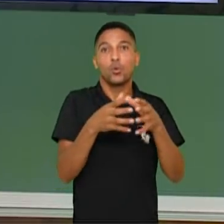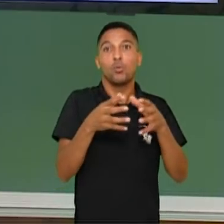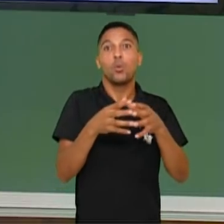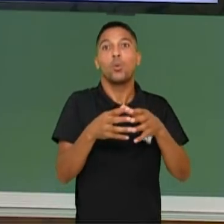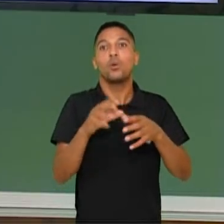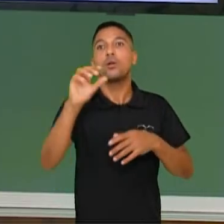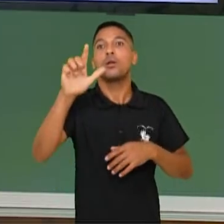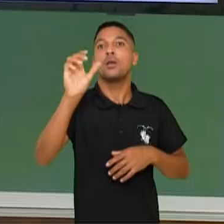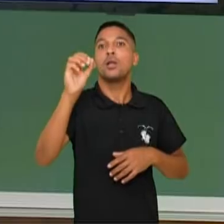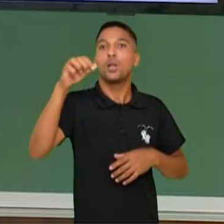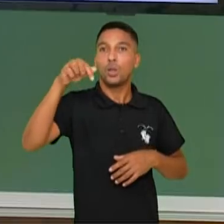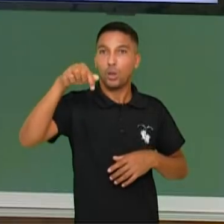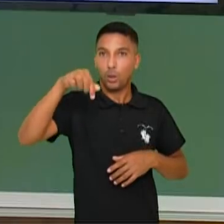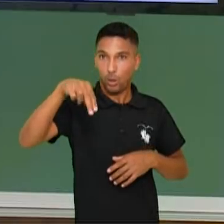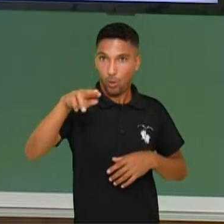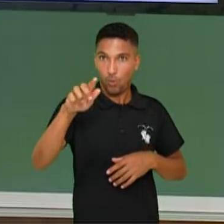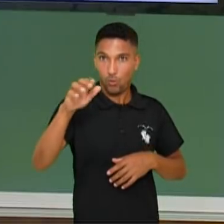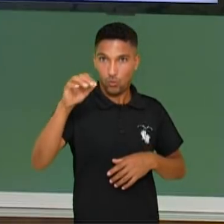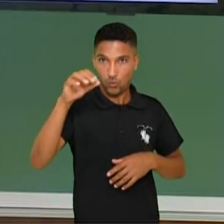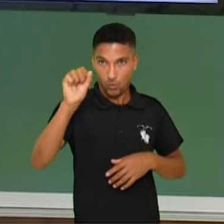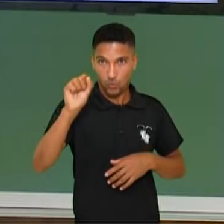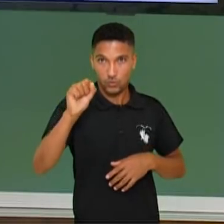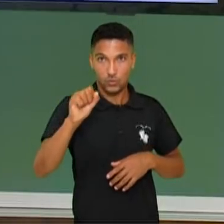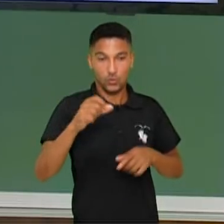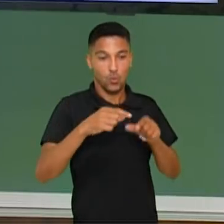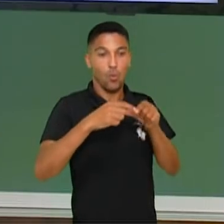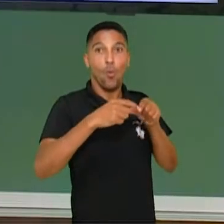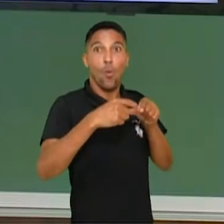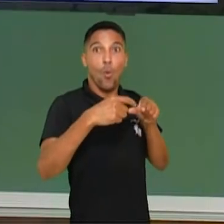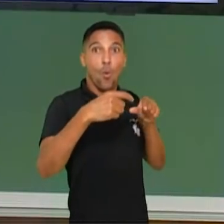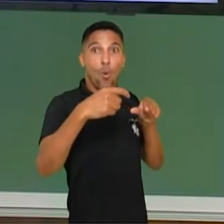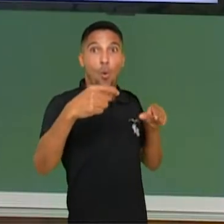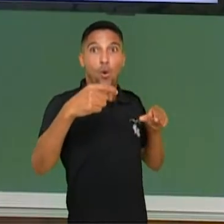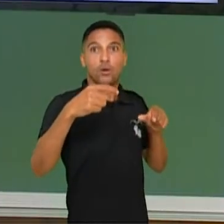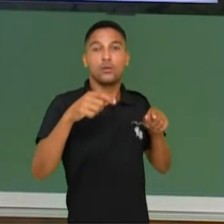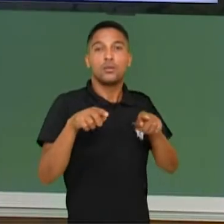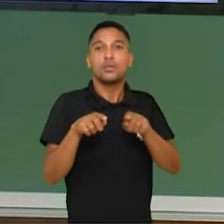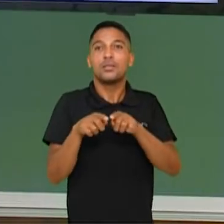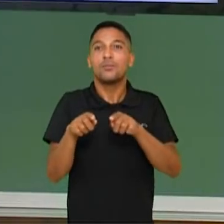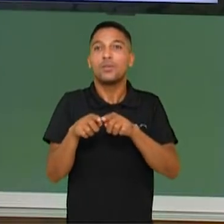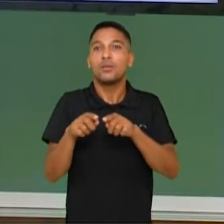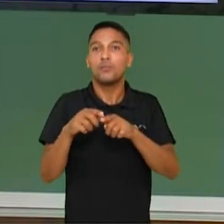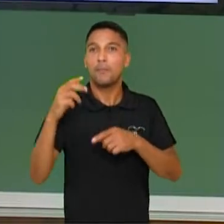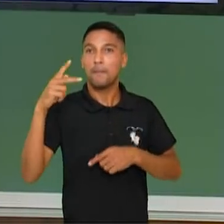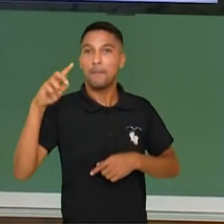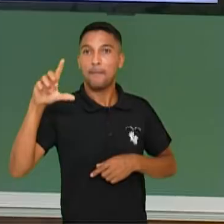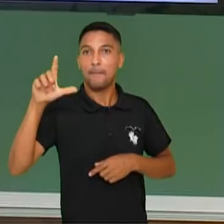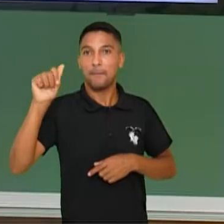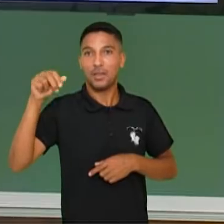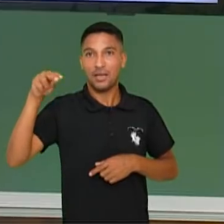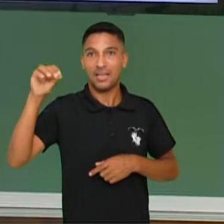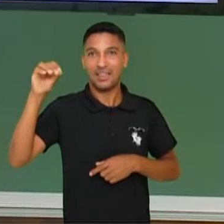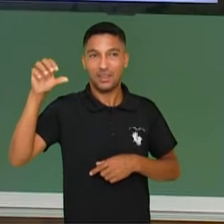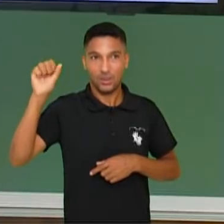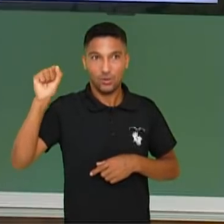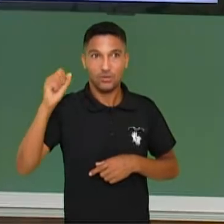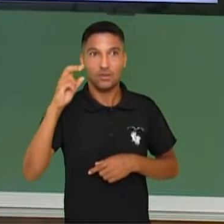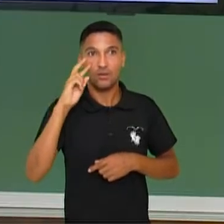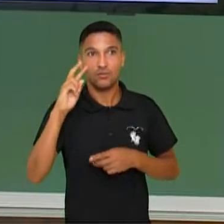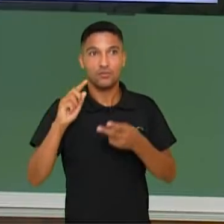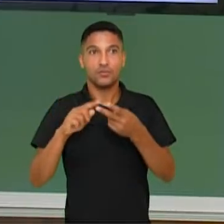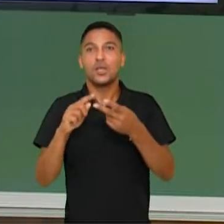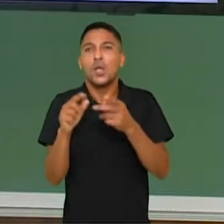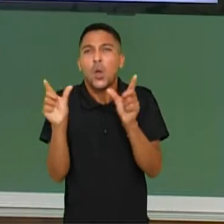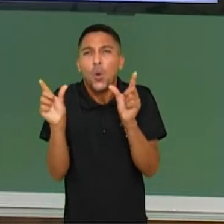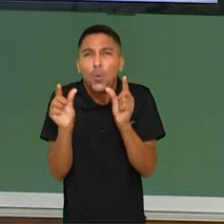longos, os planos, os curtos e os irregulares. Hoje nós vamos conhecer 4